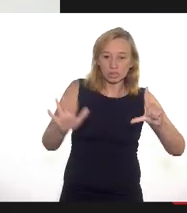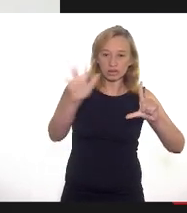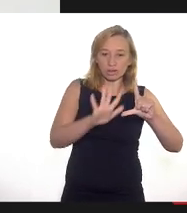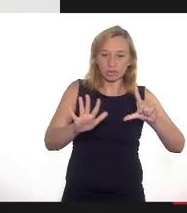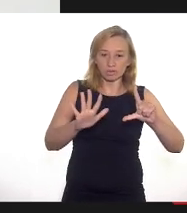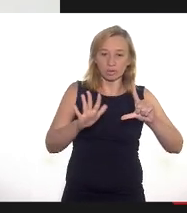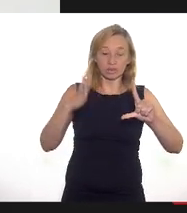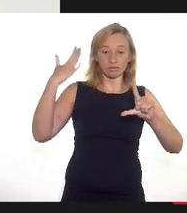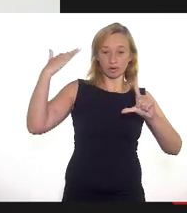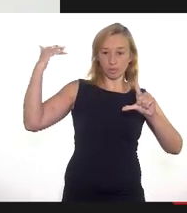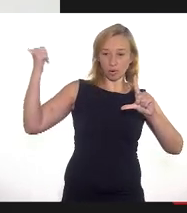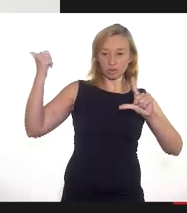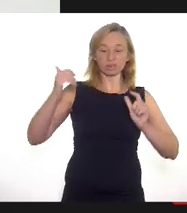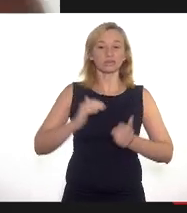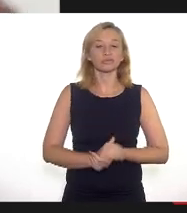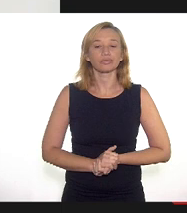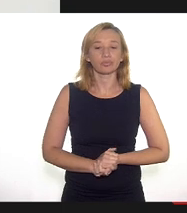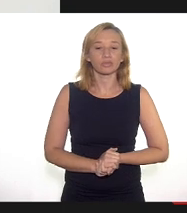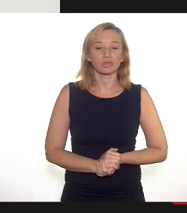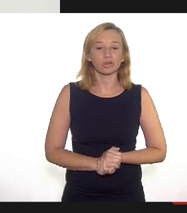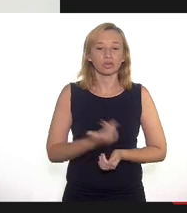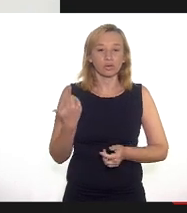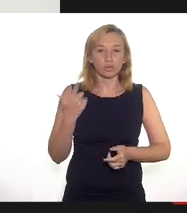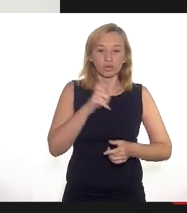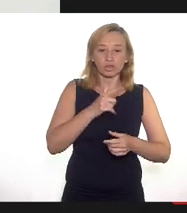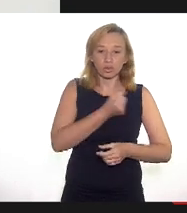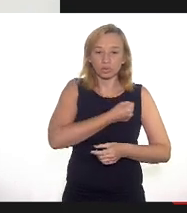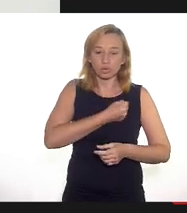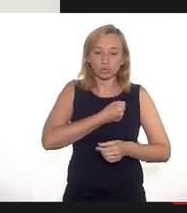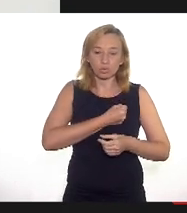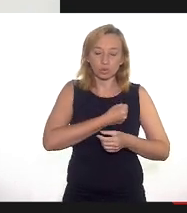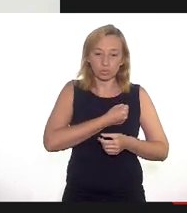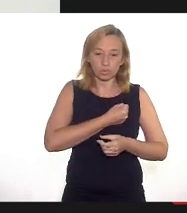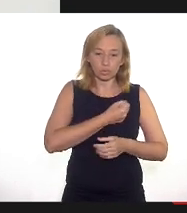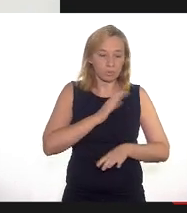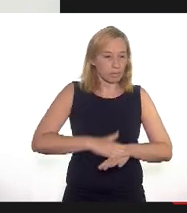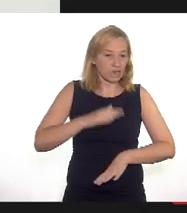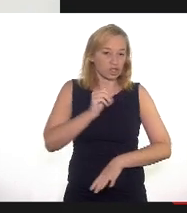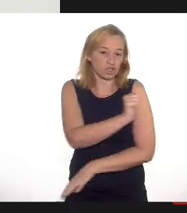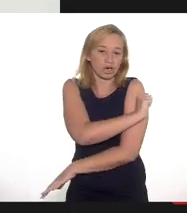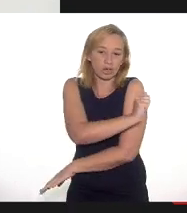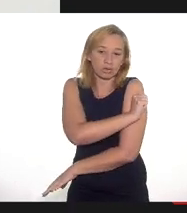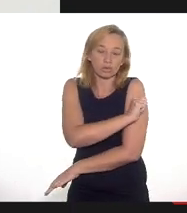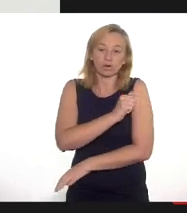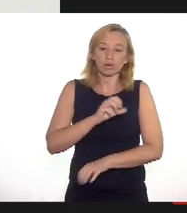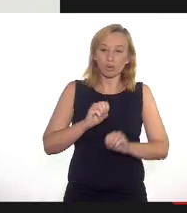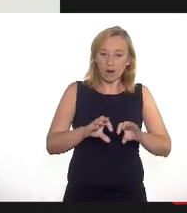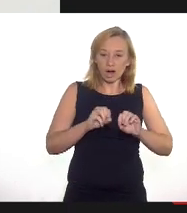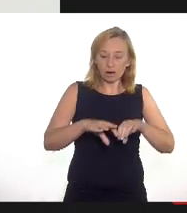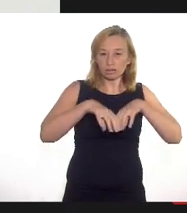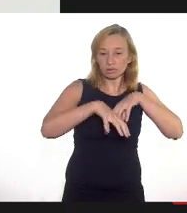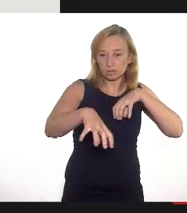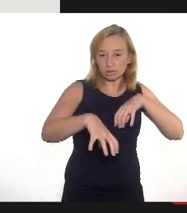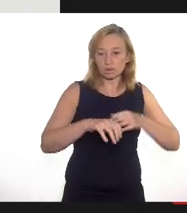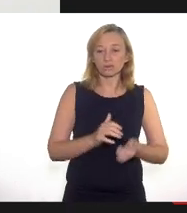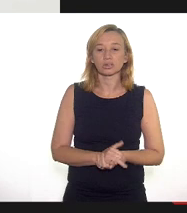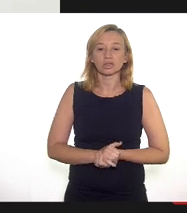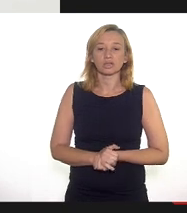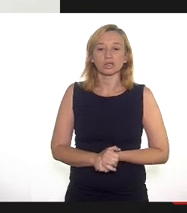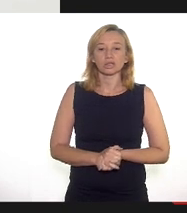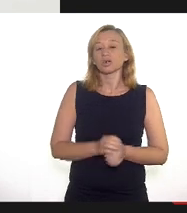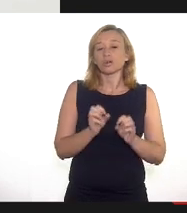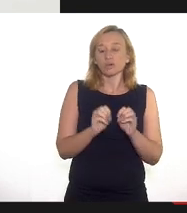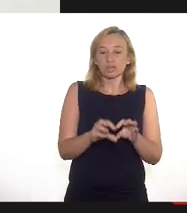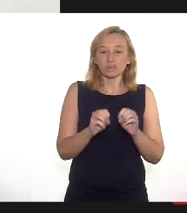modernas e alcançar um número maior de alunos com aulas remotas, e isso fez com que o